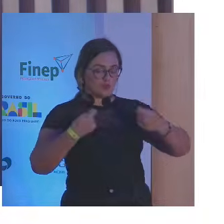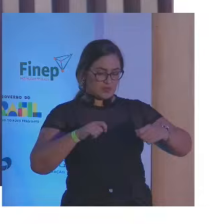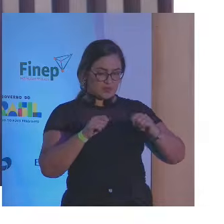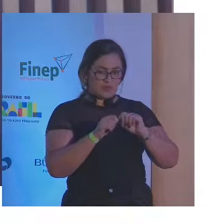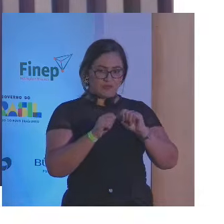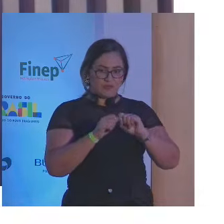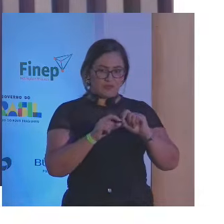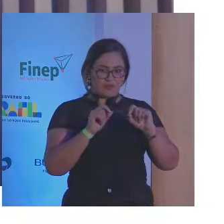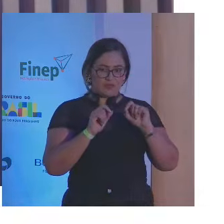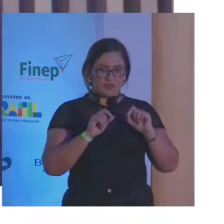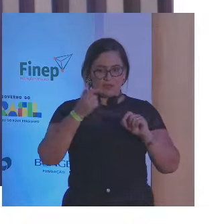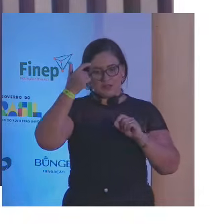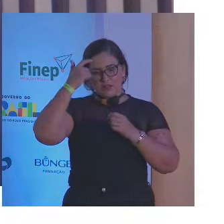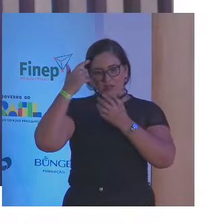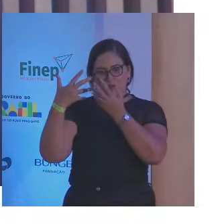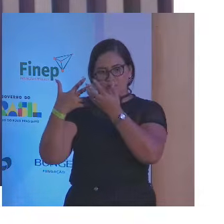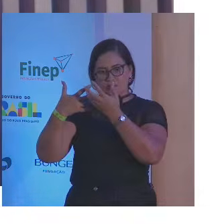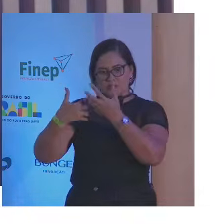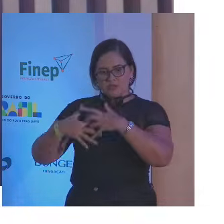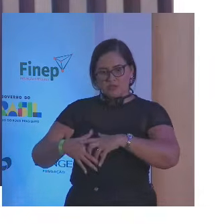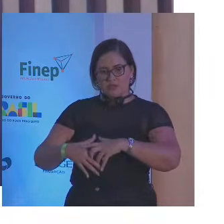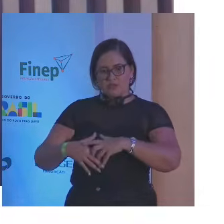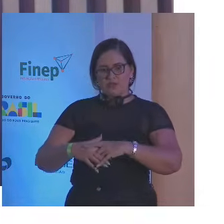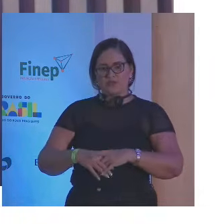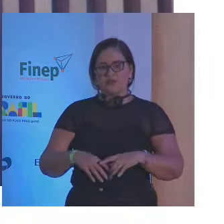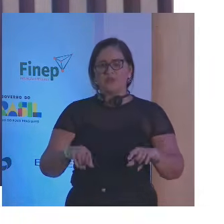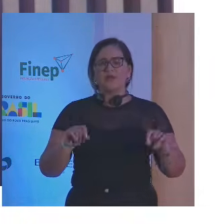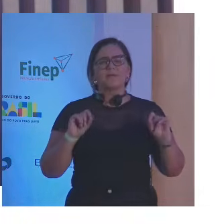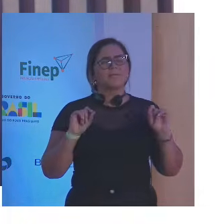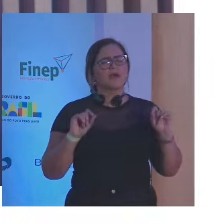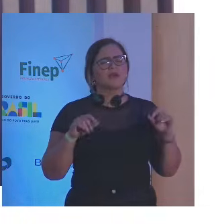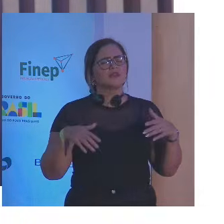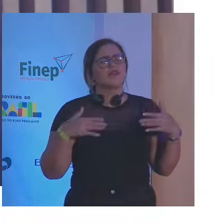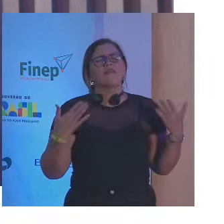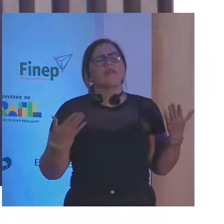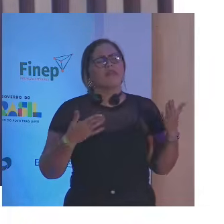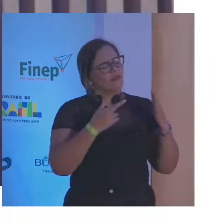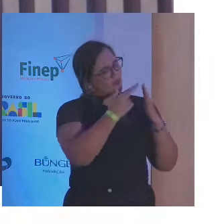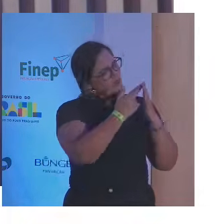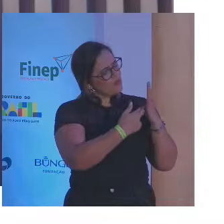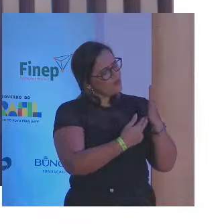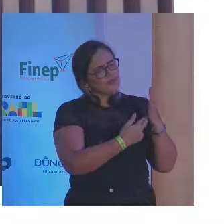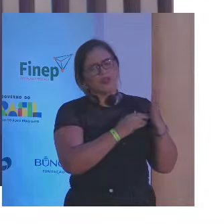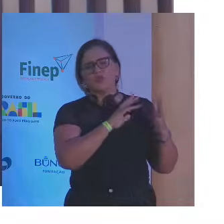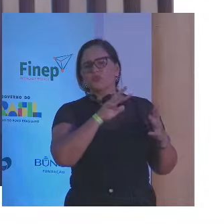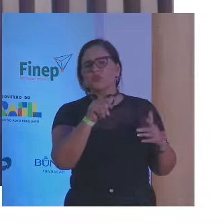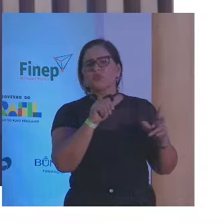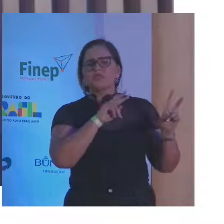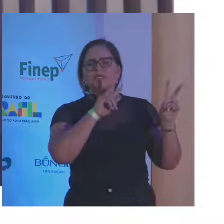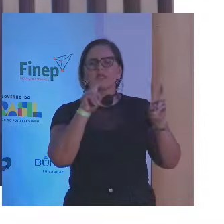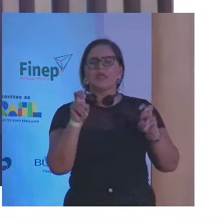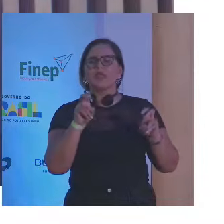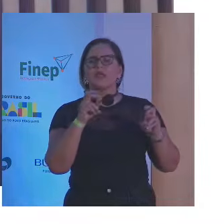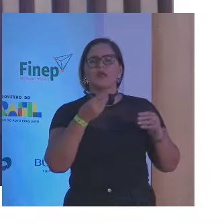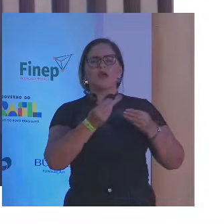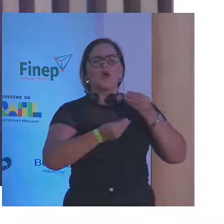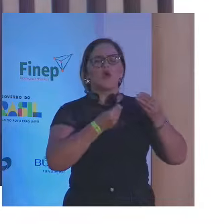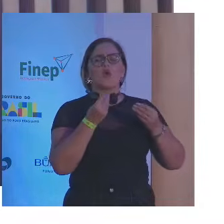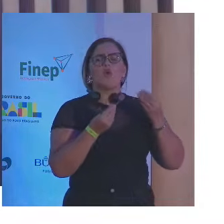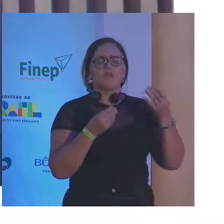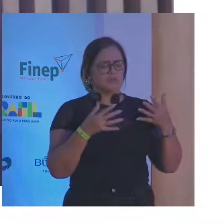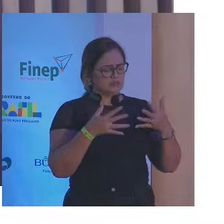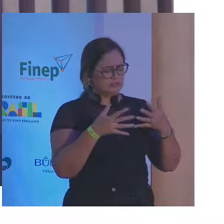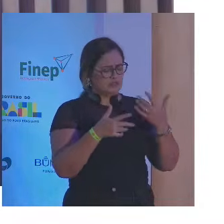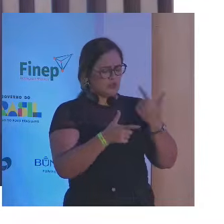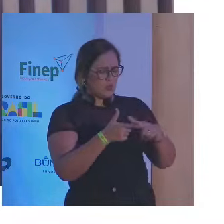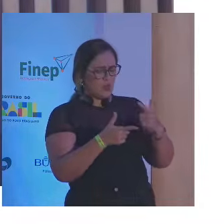de forma racional. Mas quem vai regulamentar todos esses assuntos? Como que esses